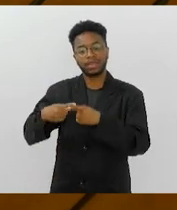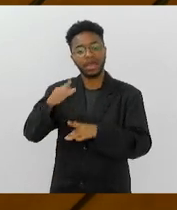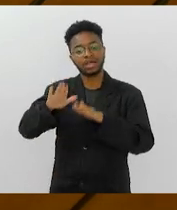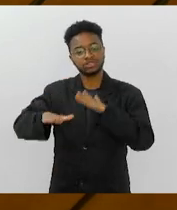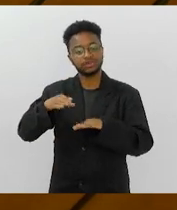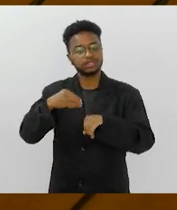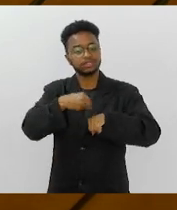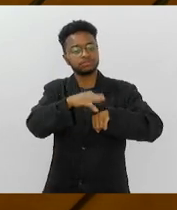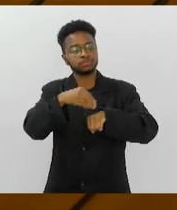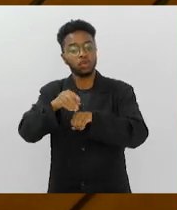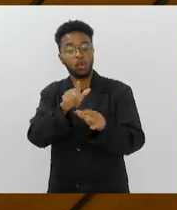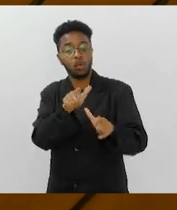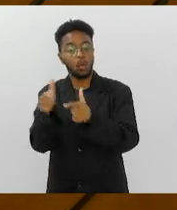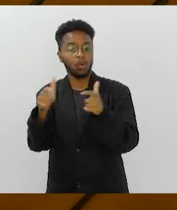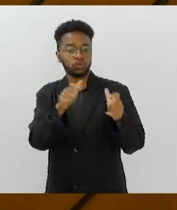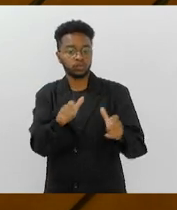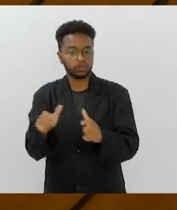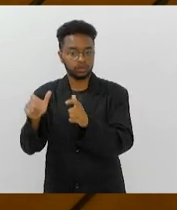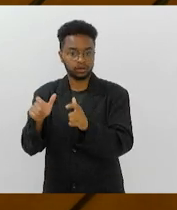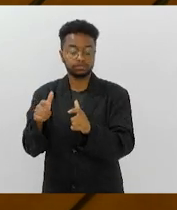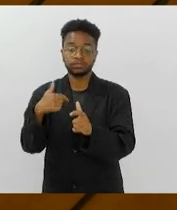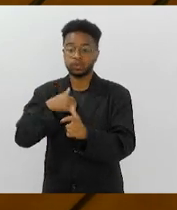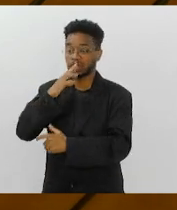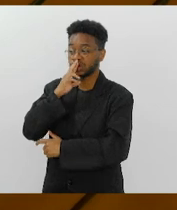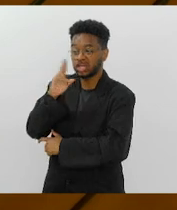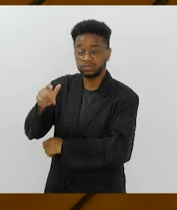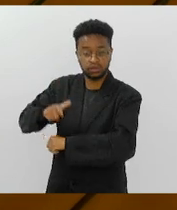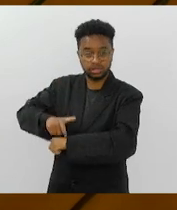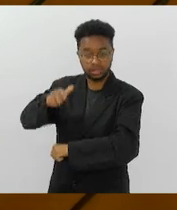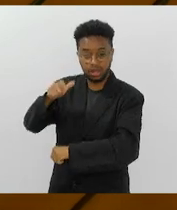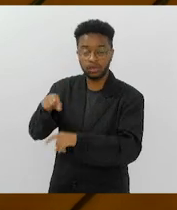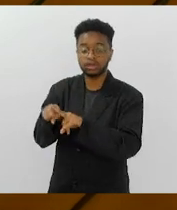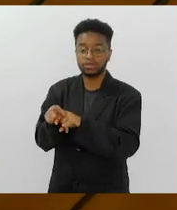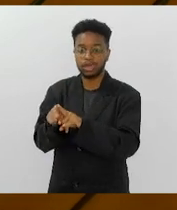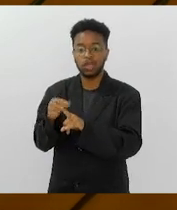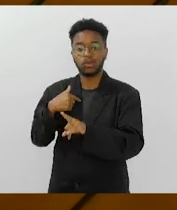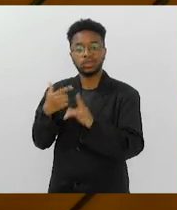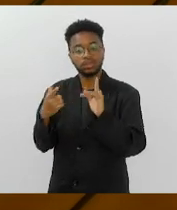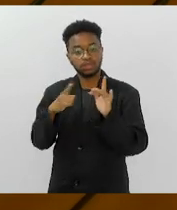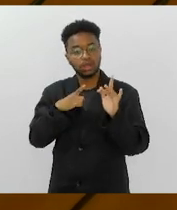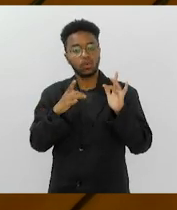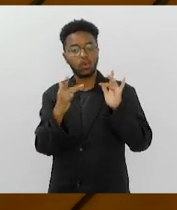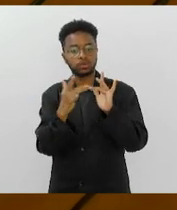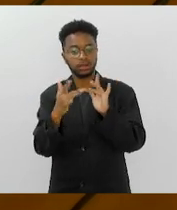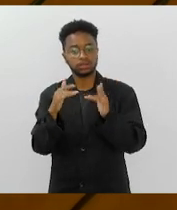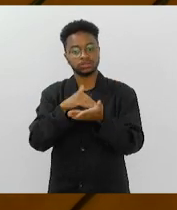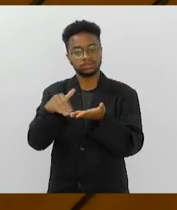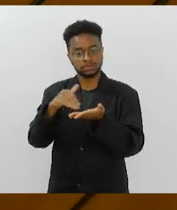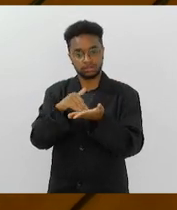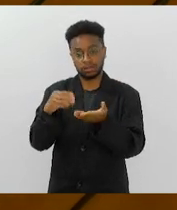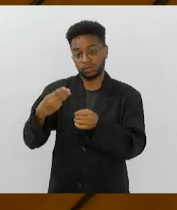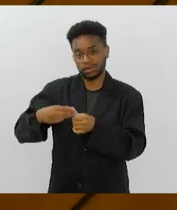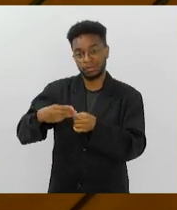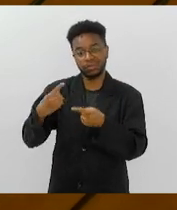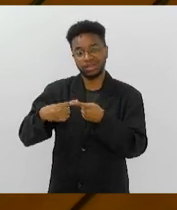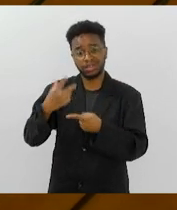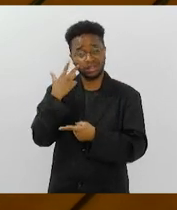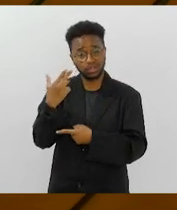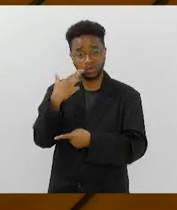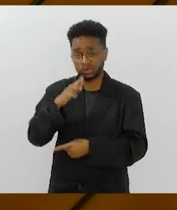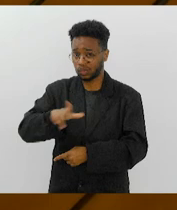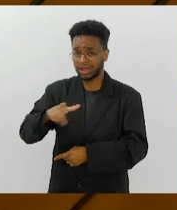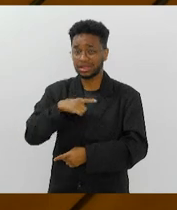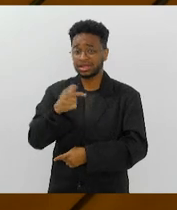canais de inteligência, eu responder, eu ter o contato com a Secretária Municipal de Educação, que não é comum, eu não tenho contato de